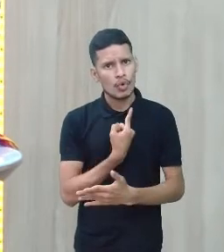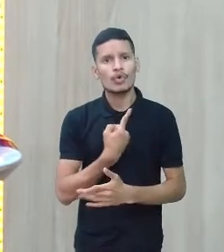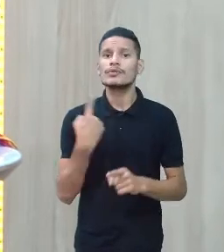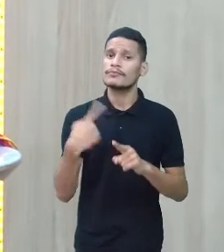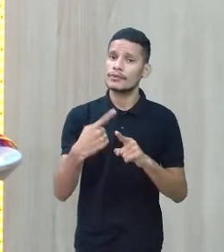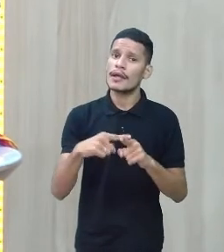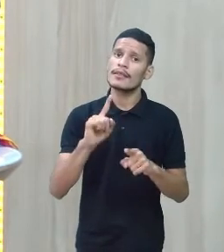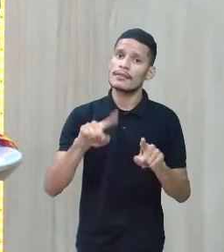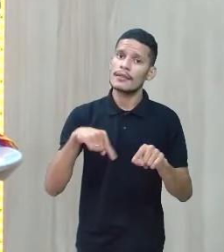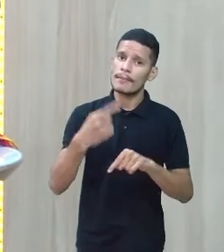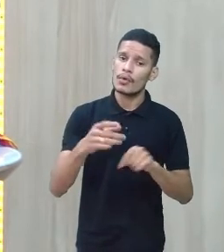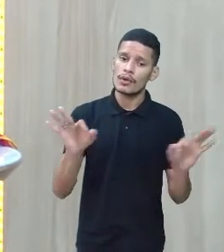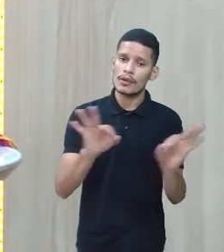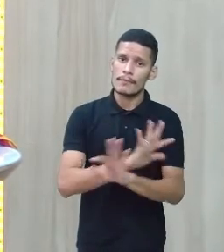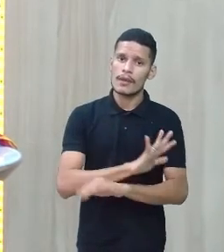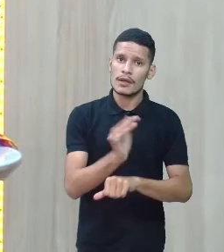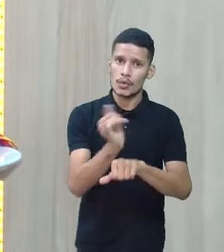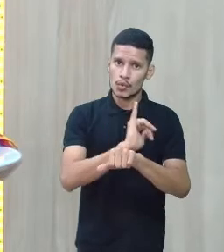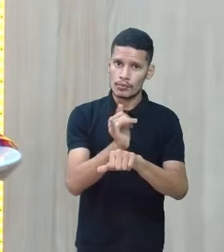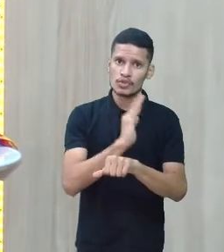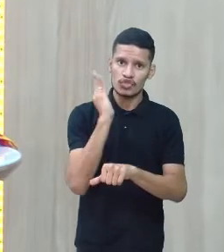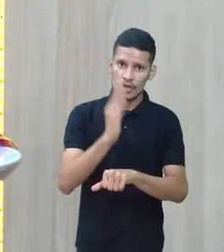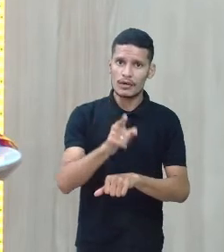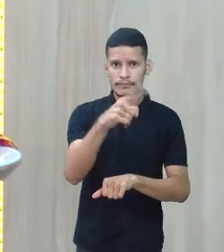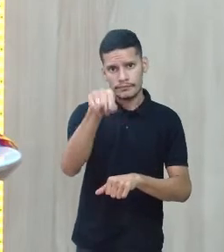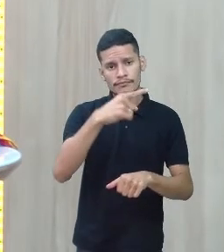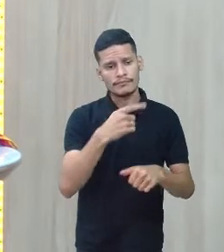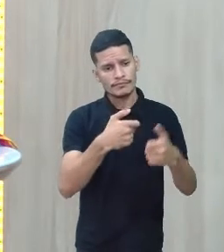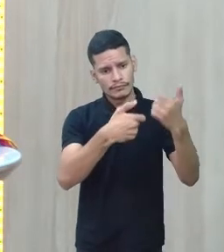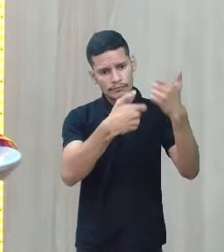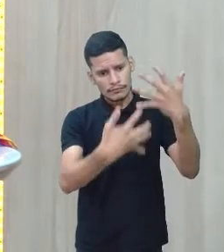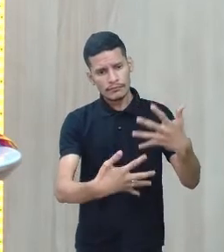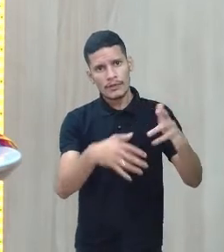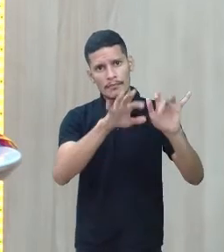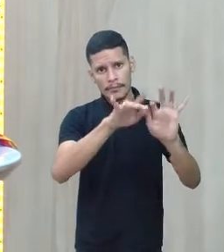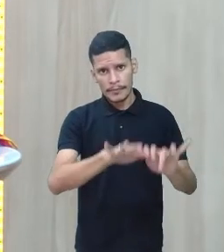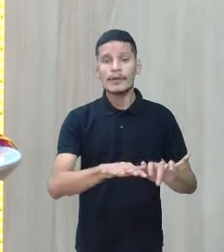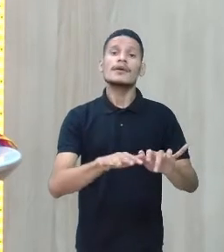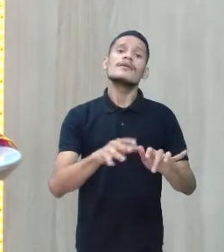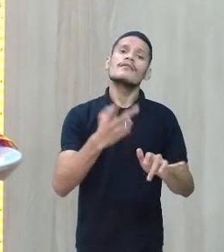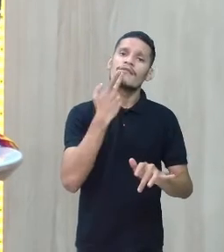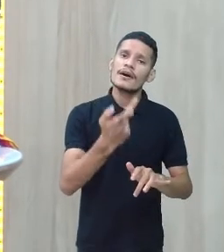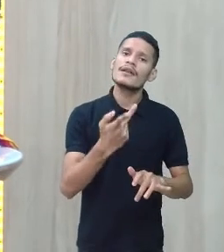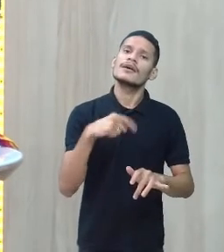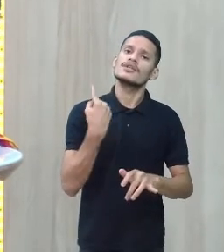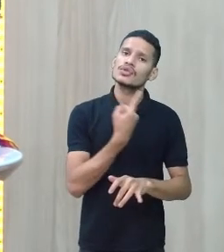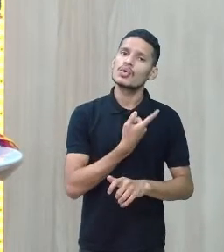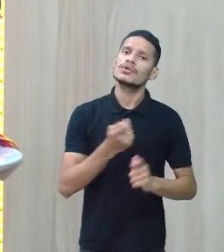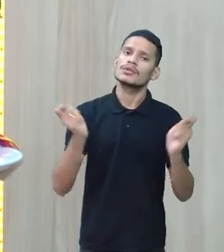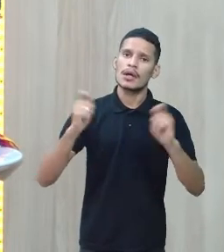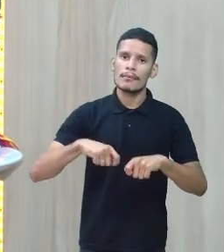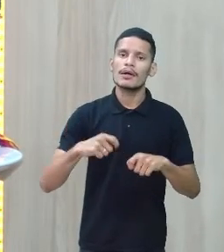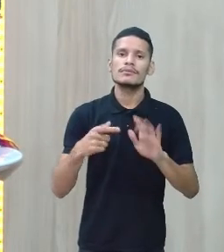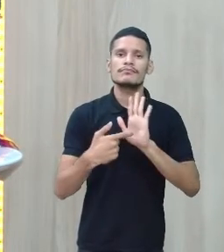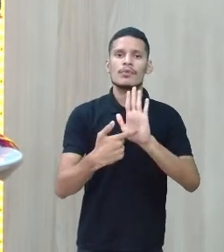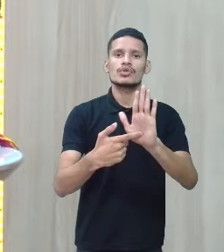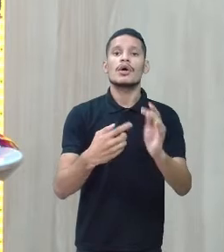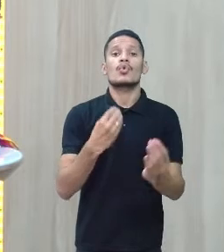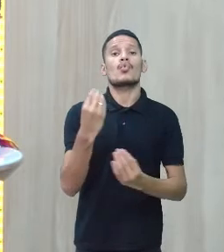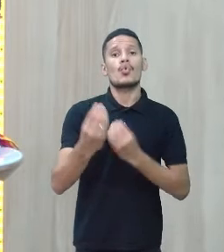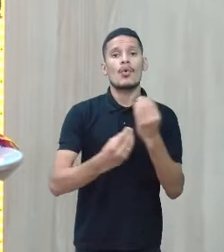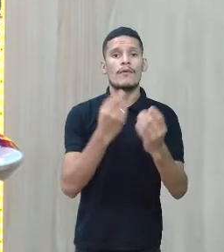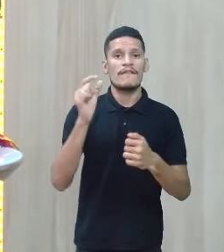pro YouTube, né? Como o Revo já falou. E aí, vai lá, comenta e fala que a gente coloca para